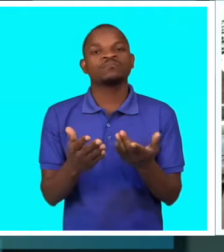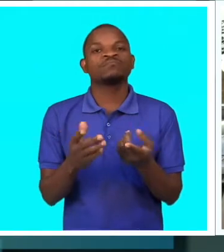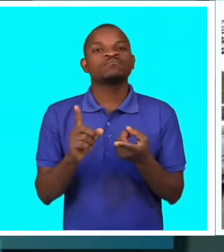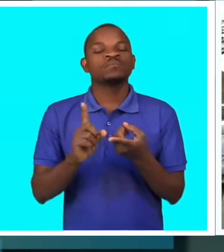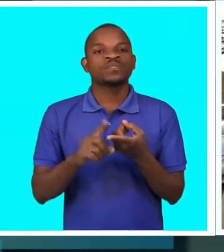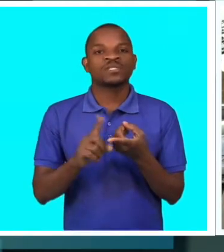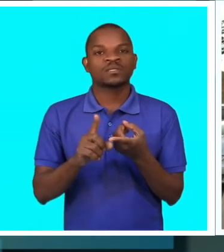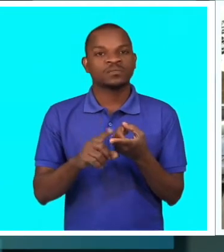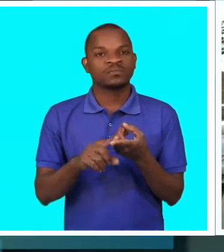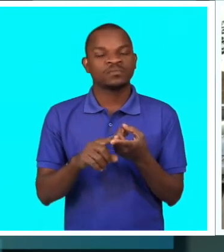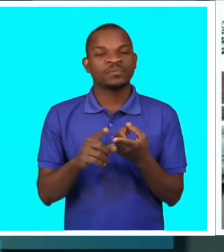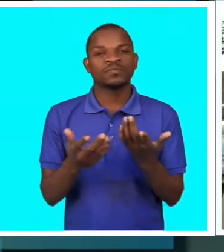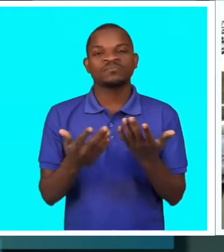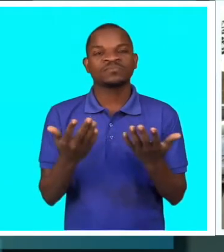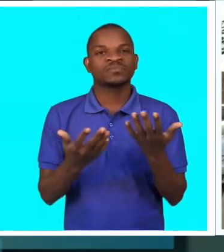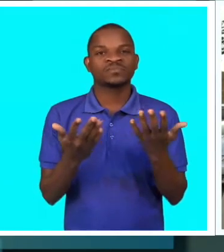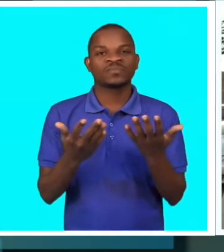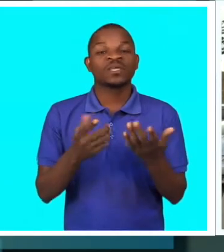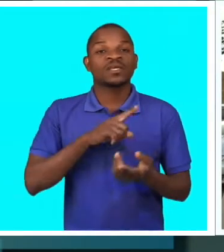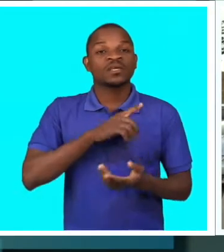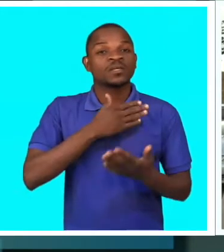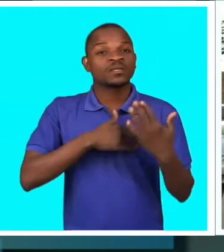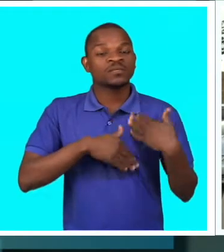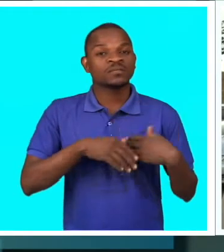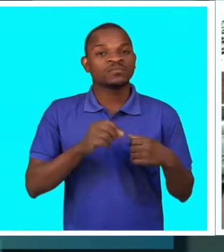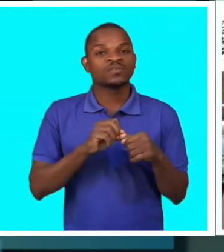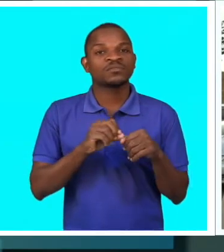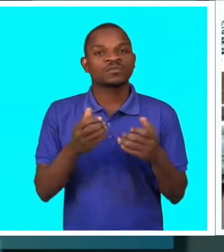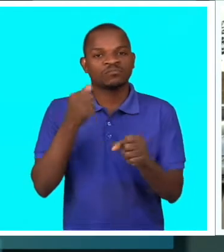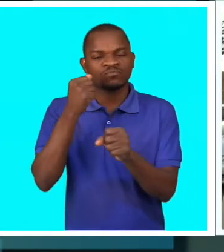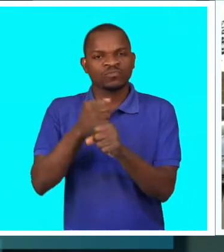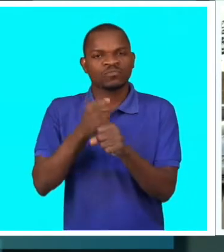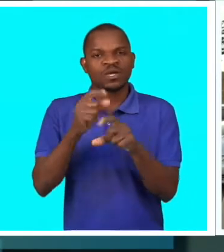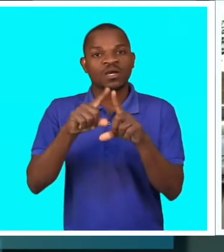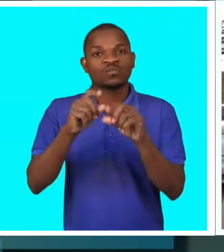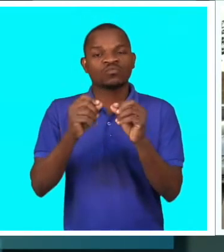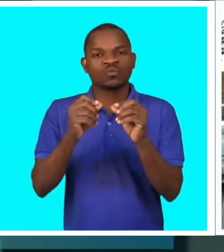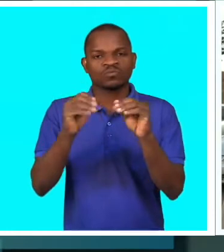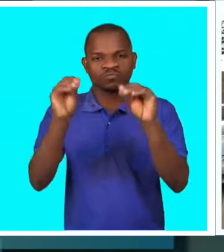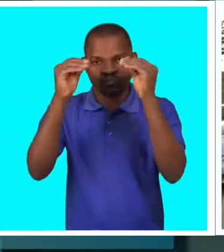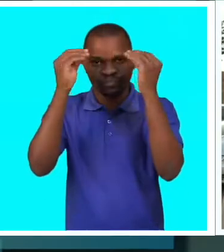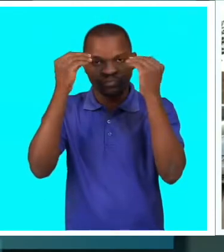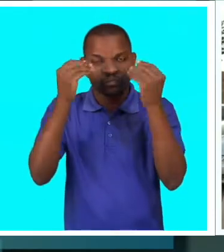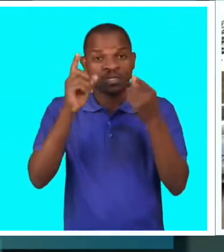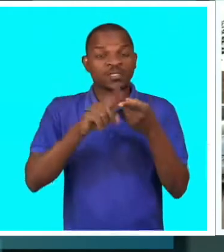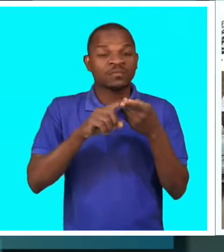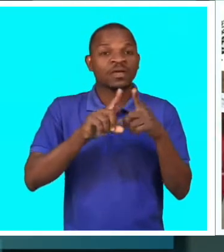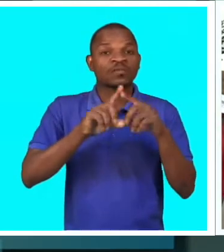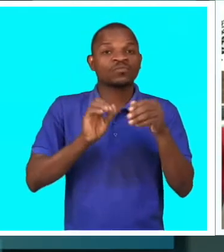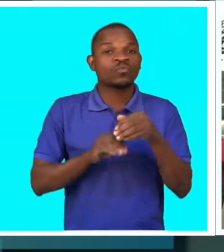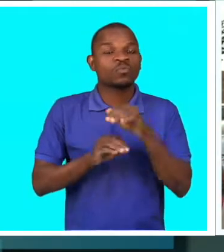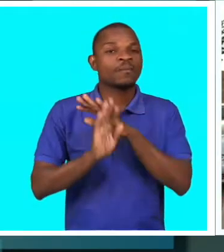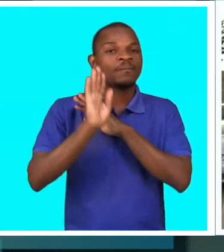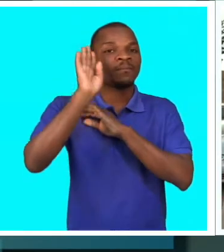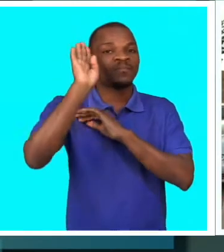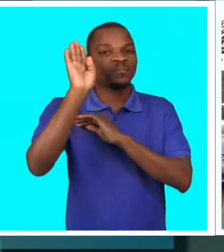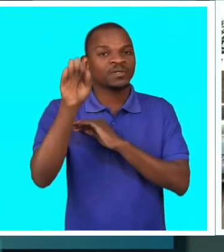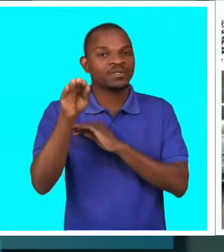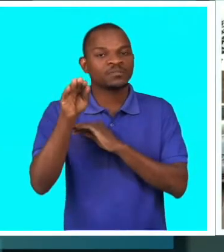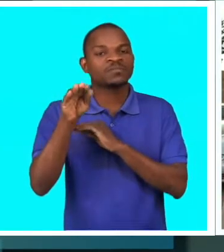fortes. E queremos também trabalhar com a formação. O basquete, como tem vindo,